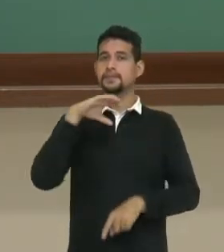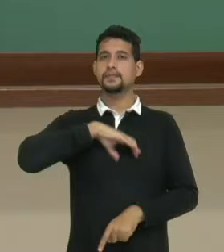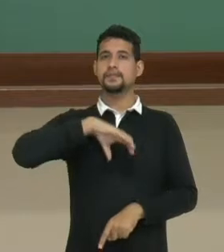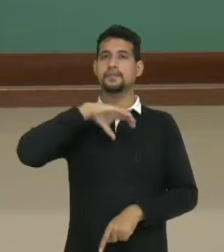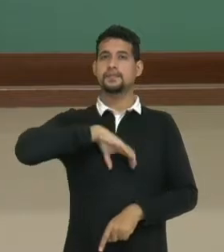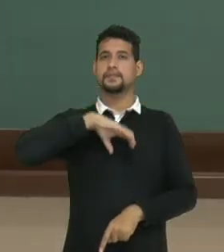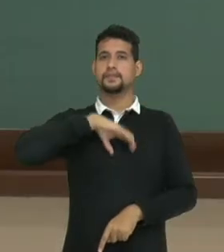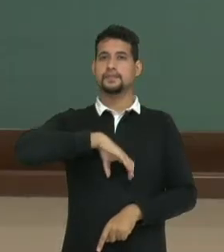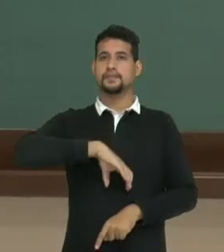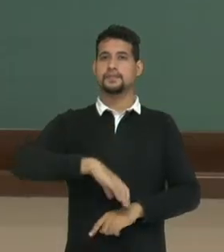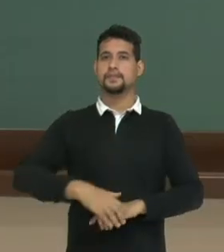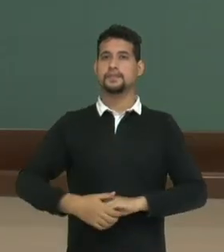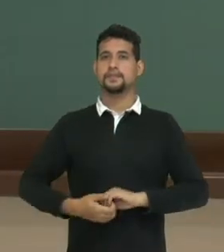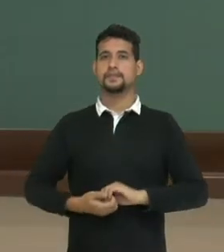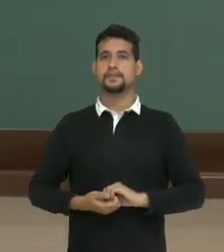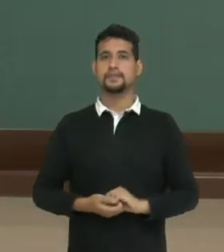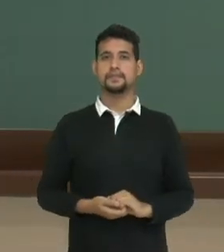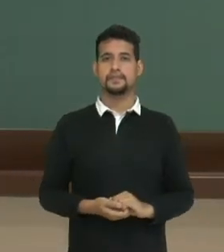portuguesa.